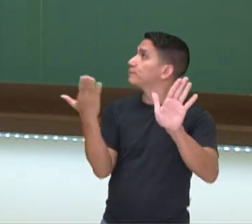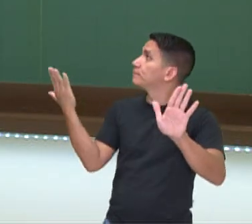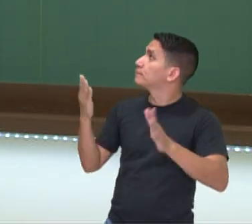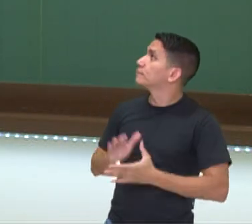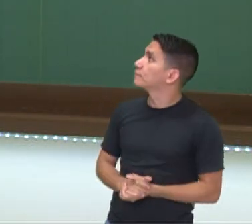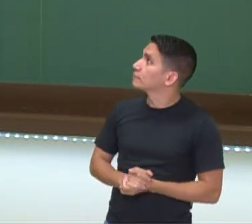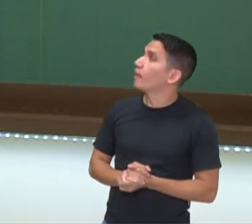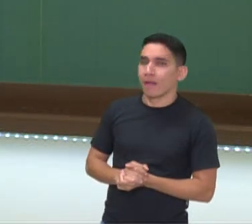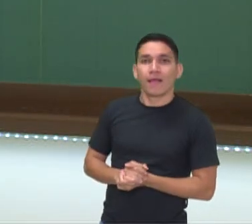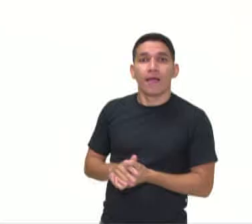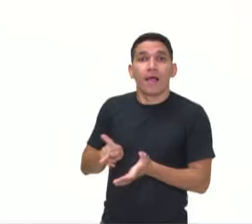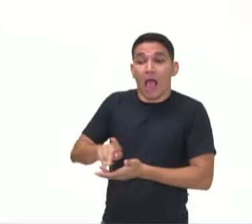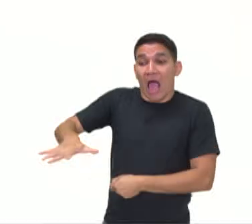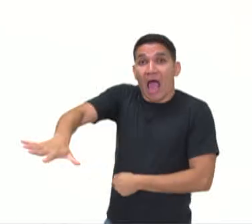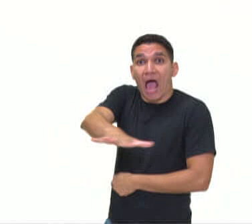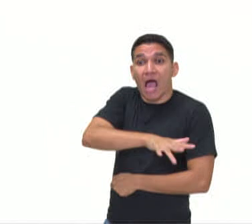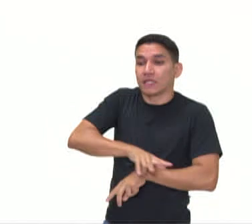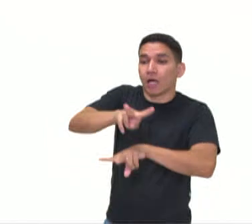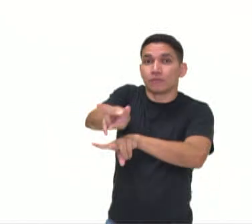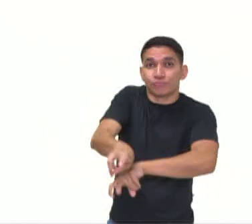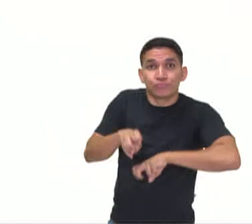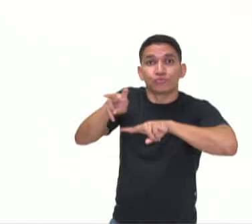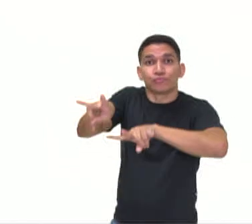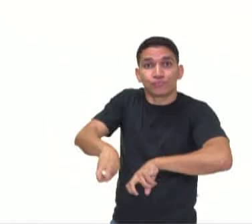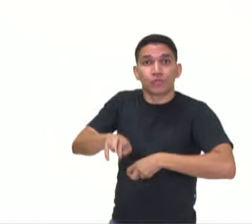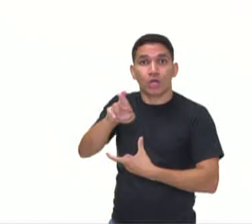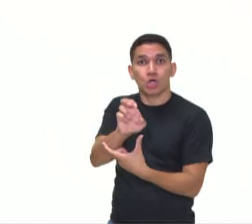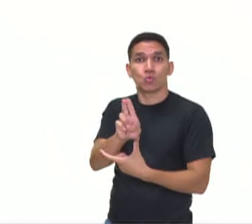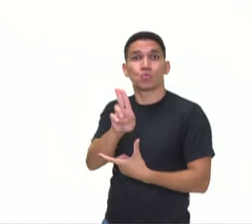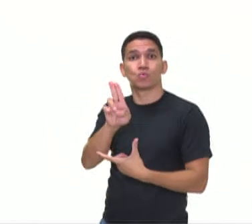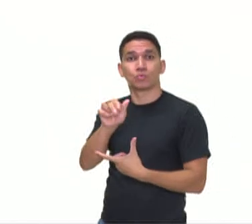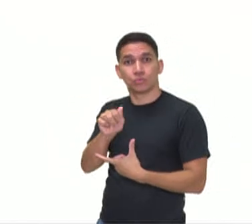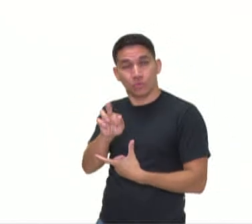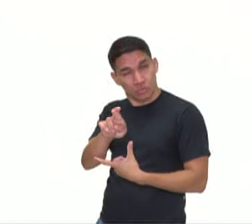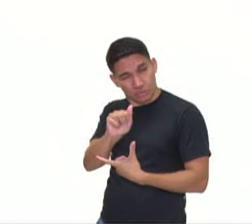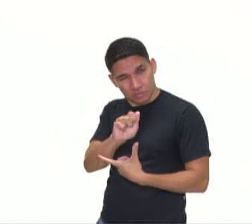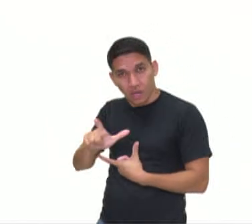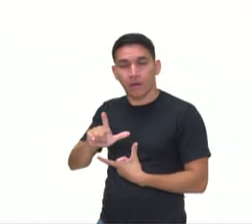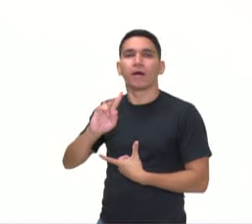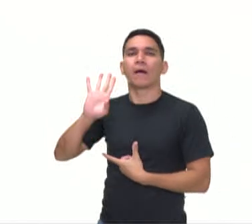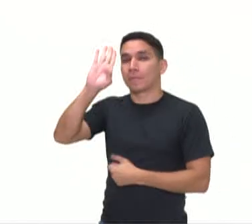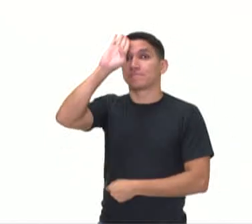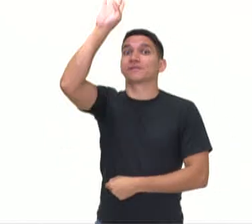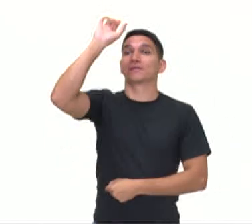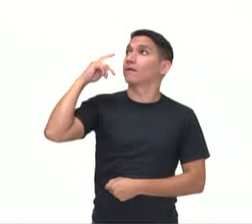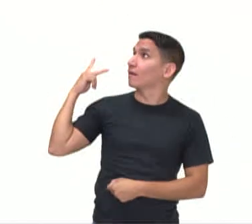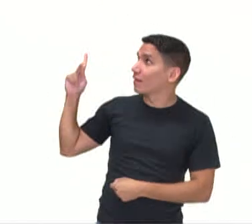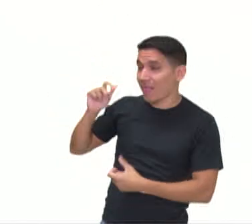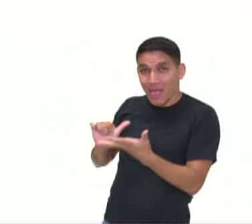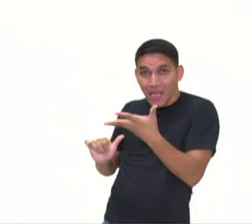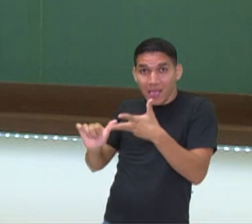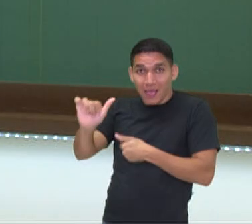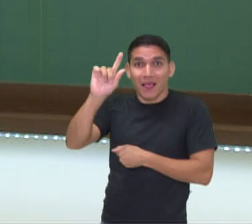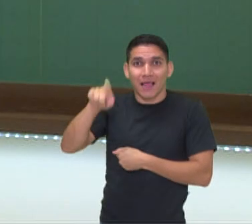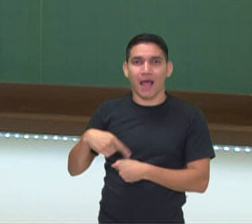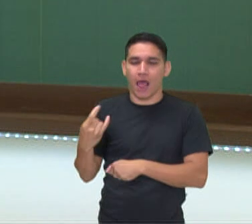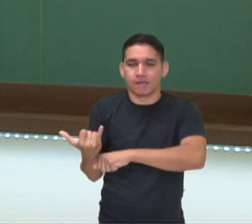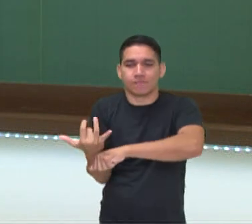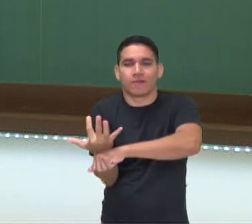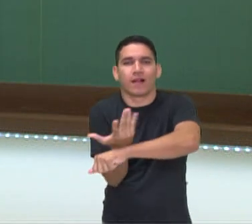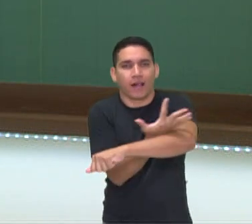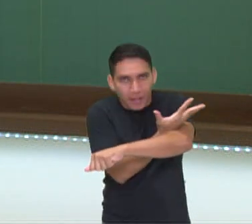uma área agrícola, uma área rural, onde nós temos predominantemente elementos